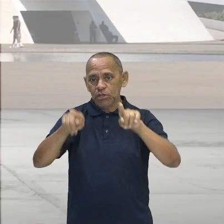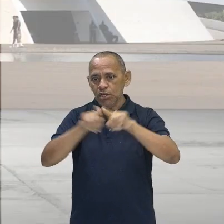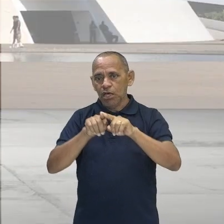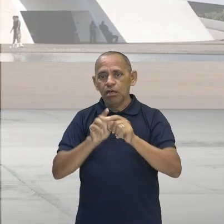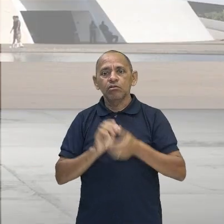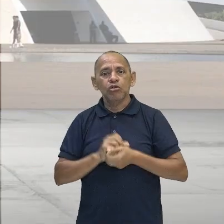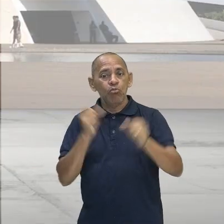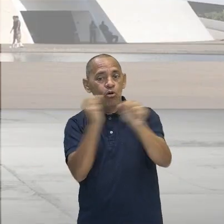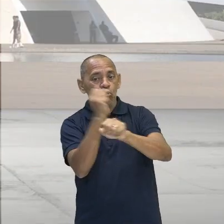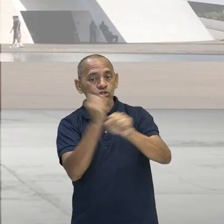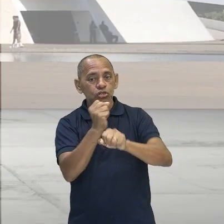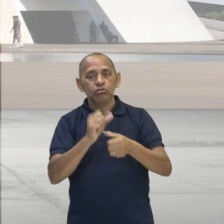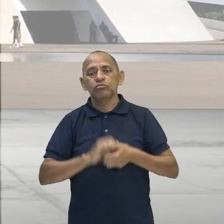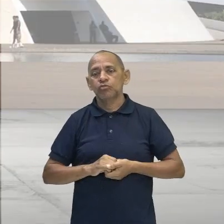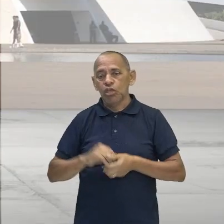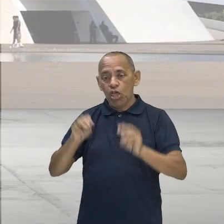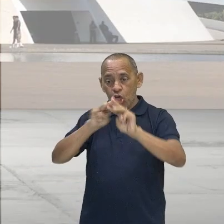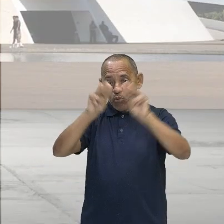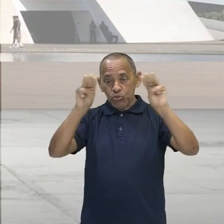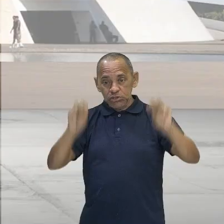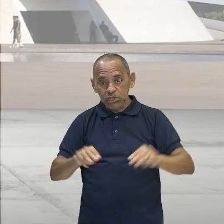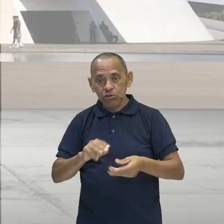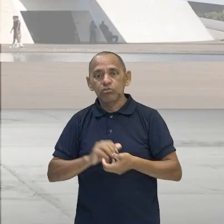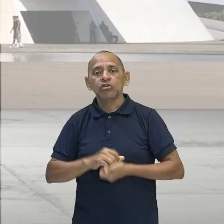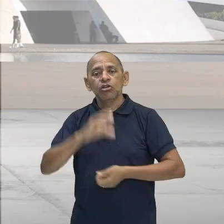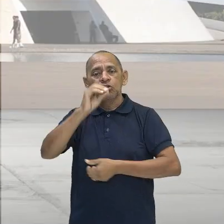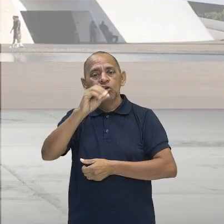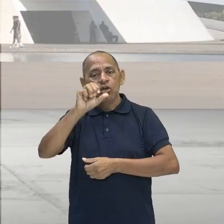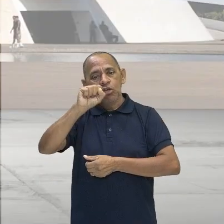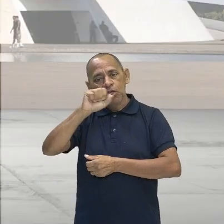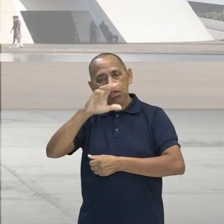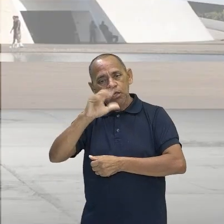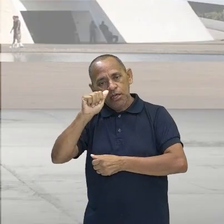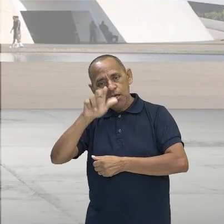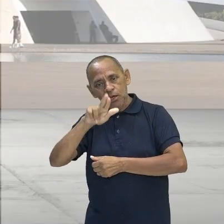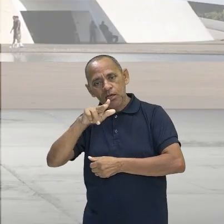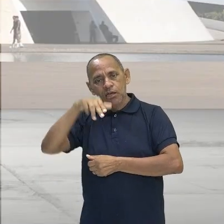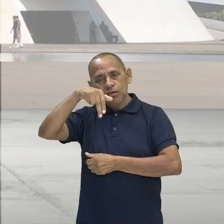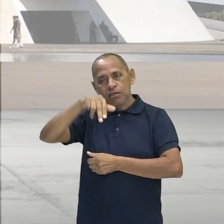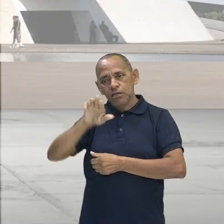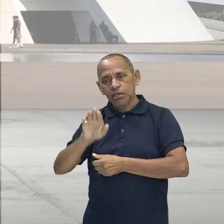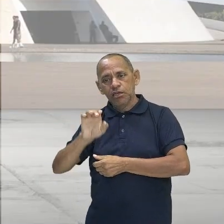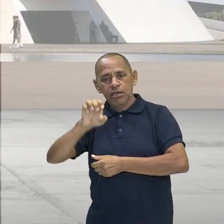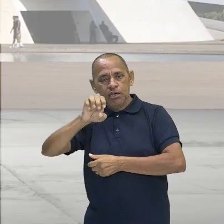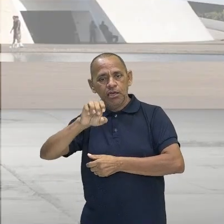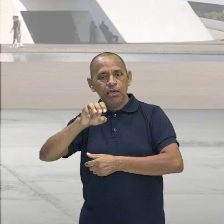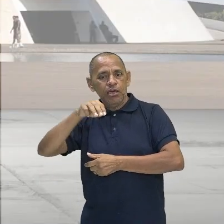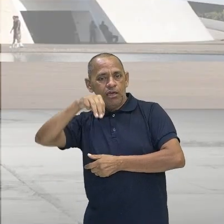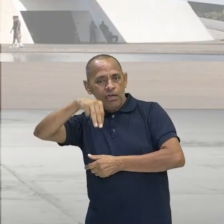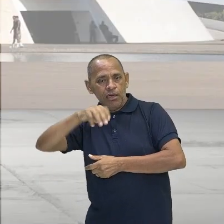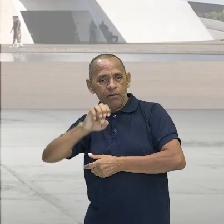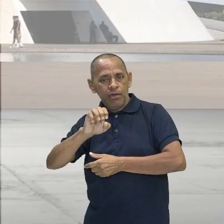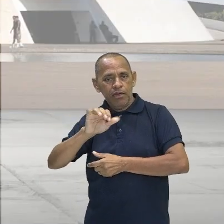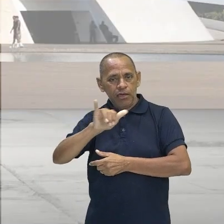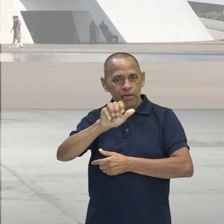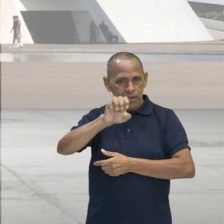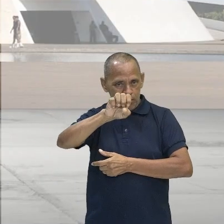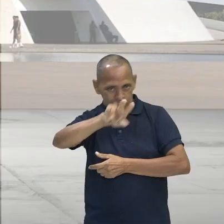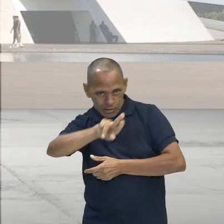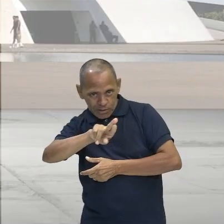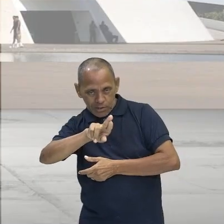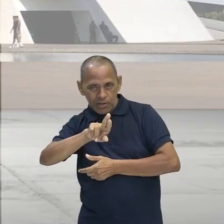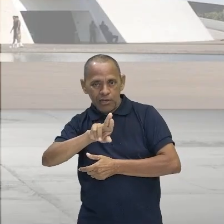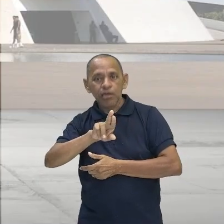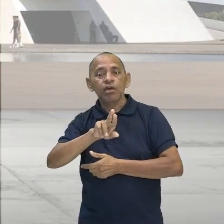museu, exatamente. Mas o formato dele foi inspirado em uma oca indígena.